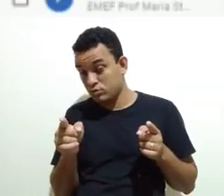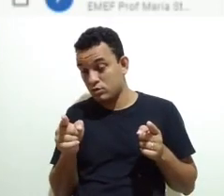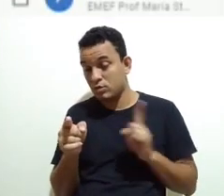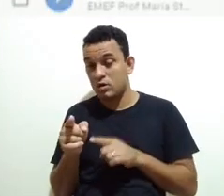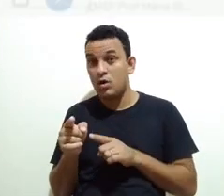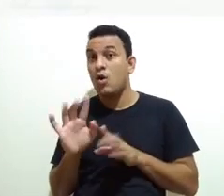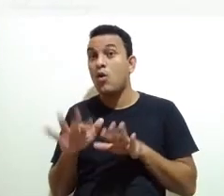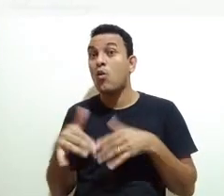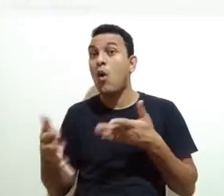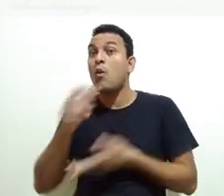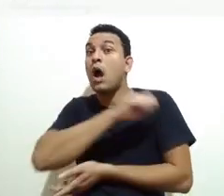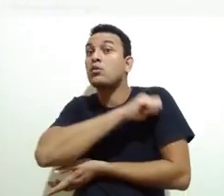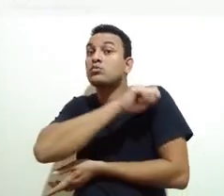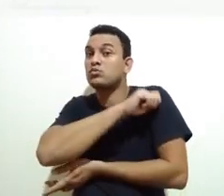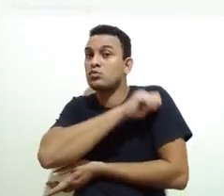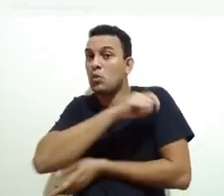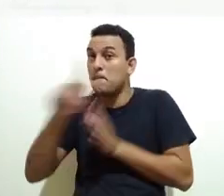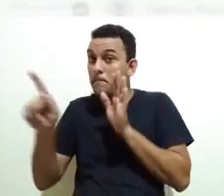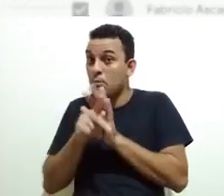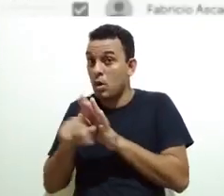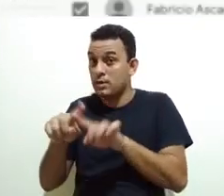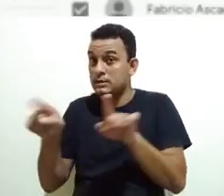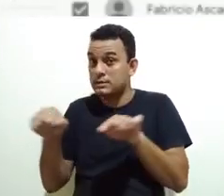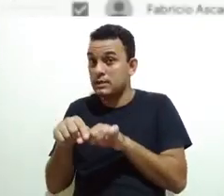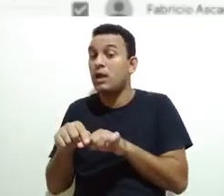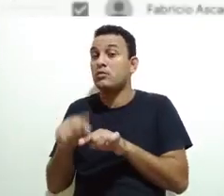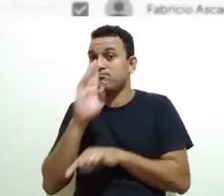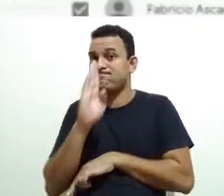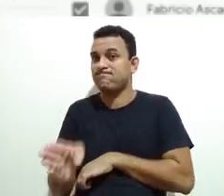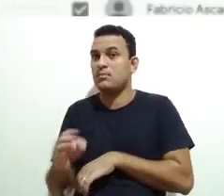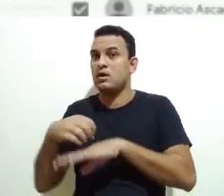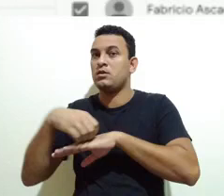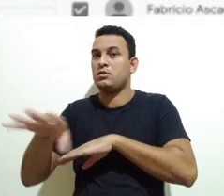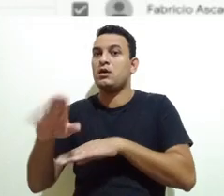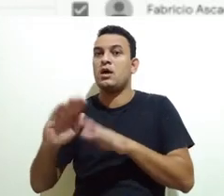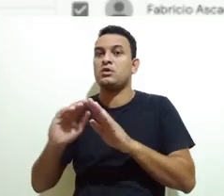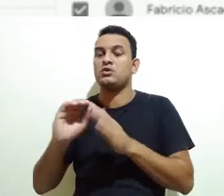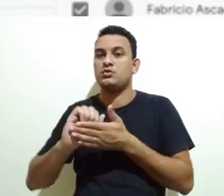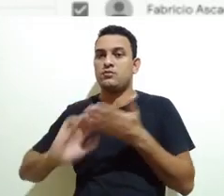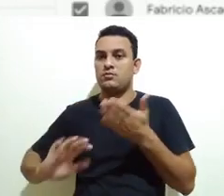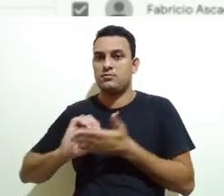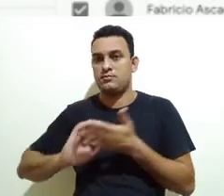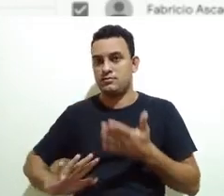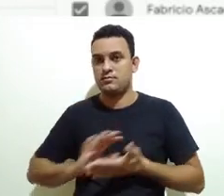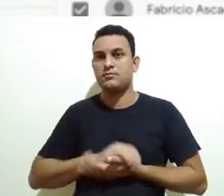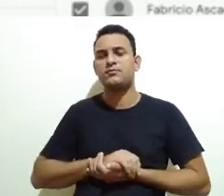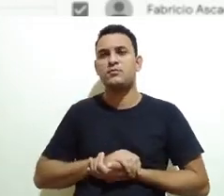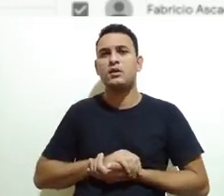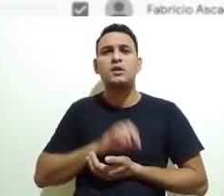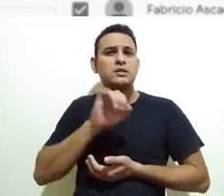atividade. Já o campo da direita define quais alunos da turma escolhida receberão